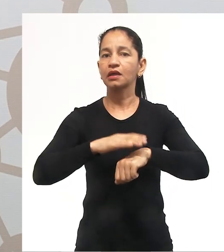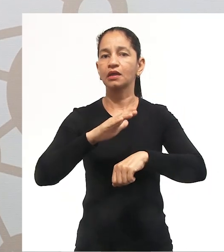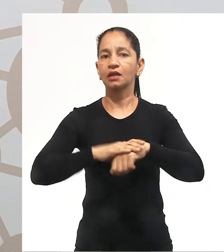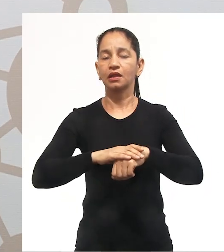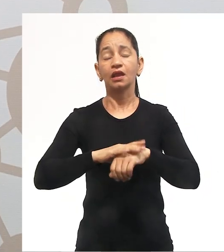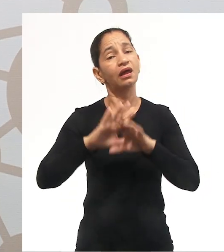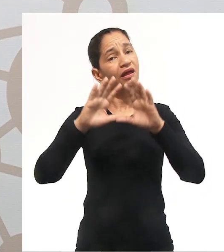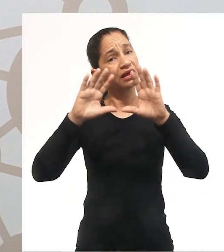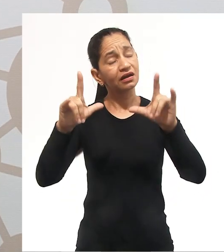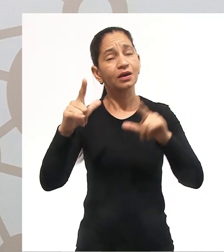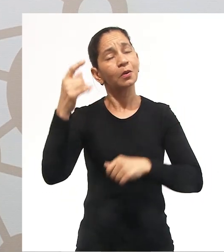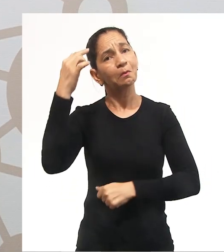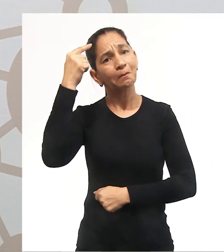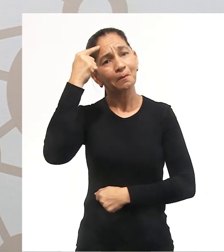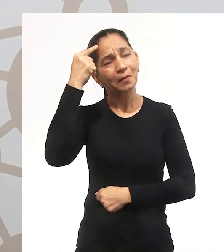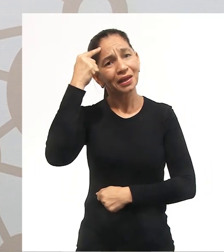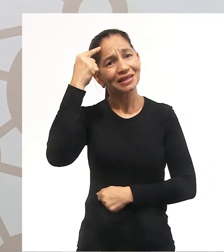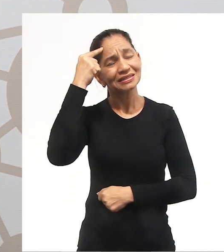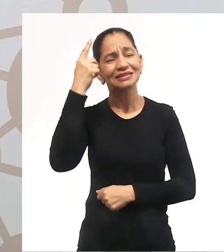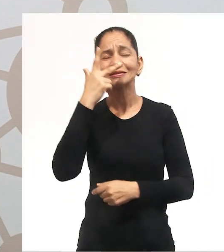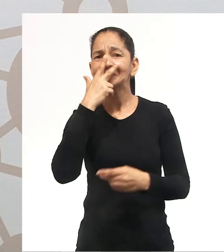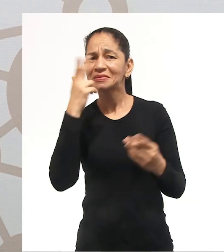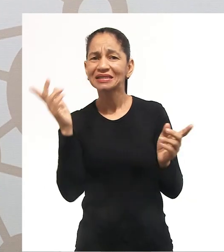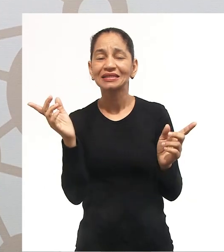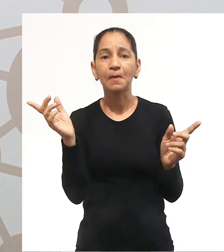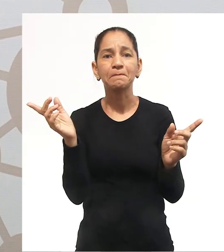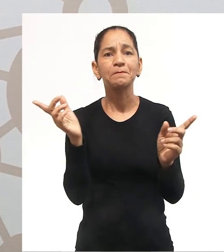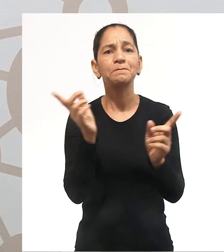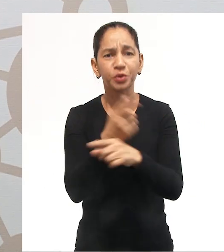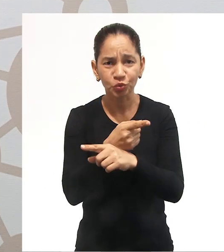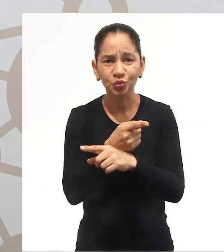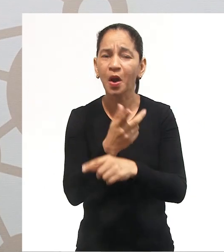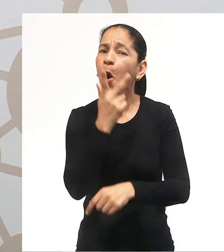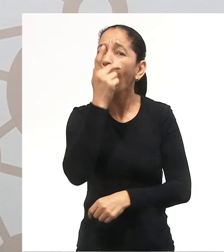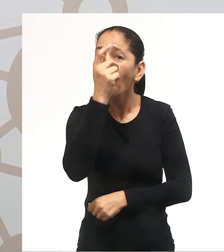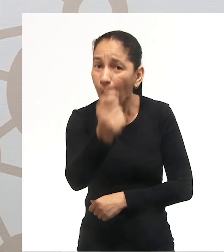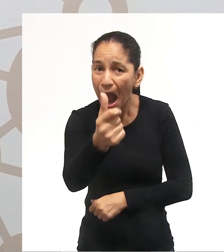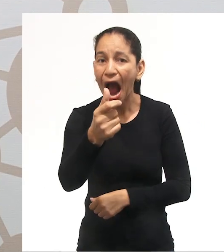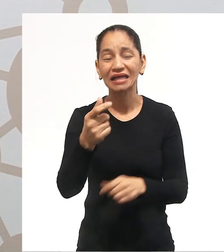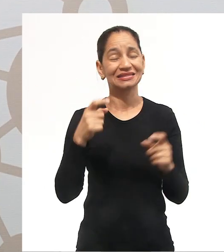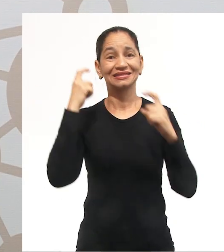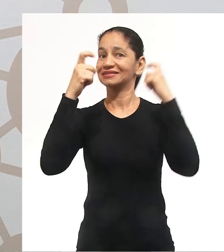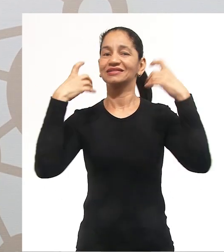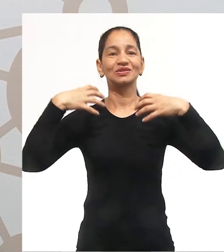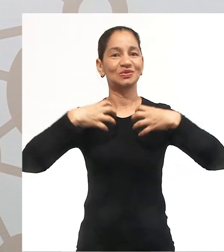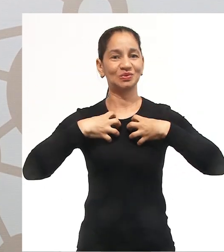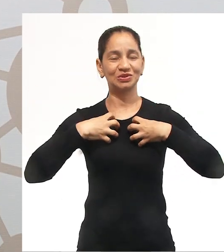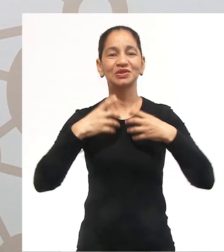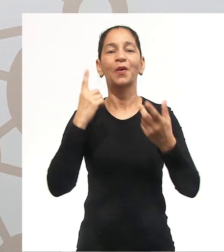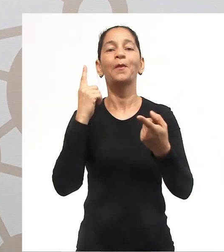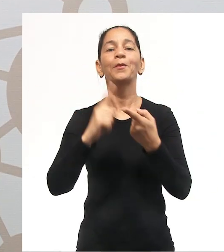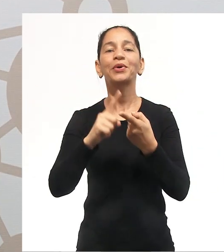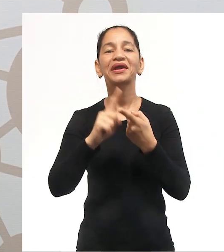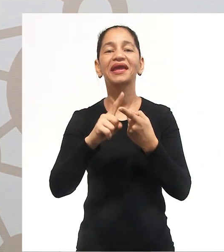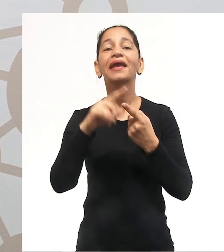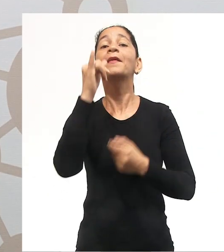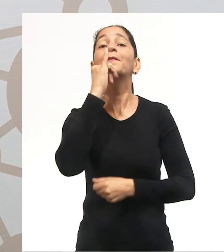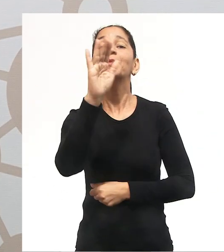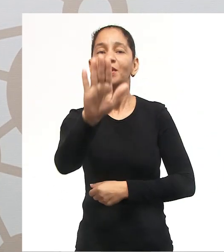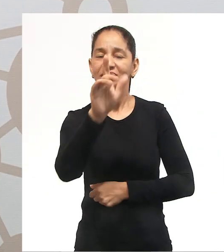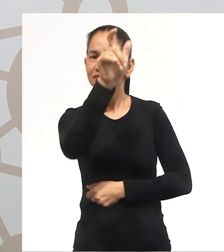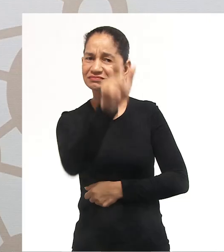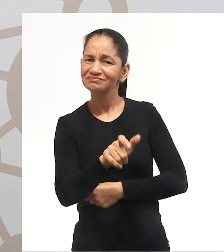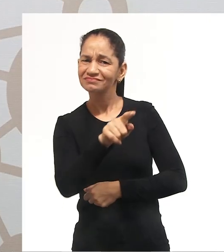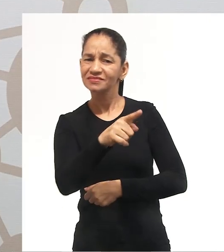dela. É claro que eu achei que foi um tiro bem preocupante, porque a professora coloca a gente